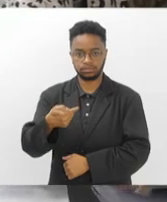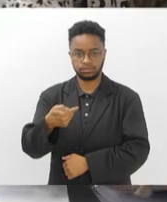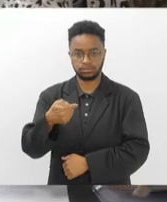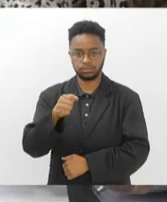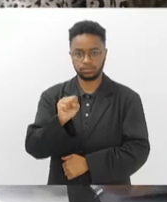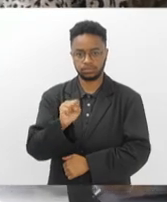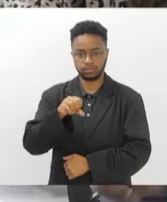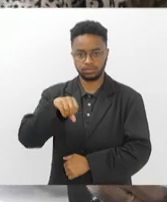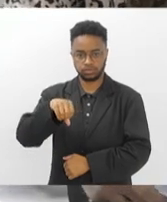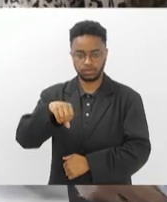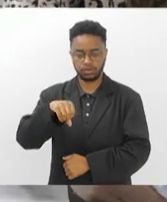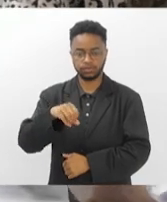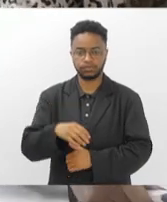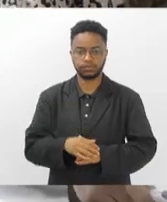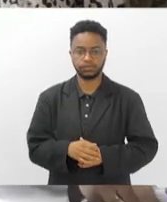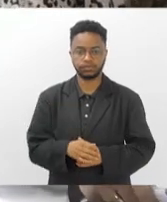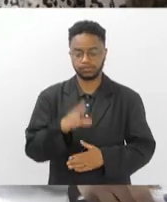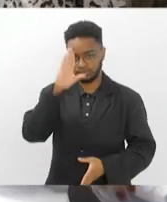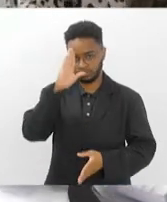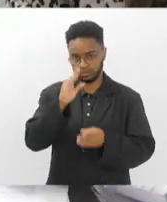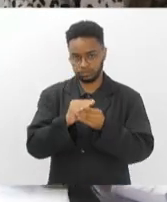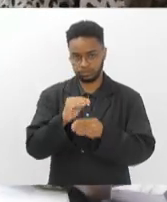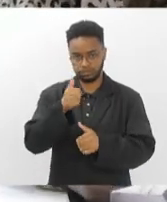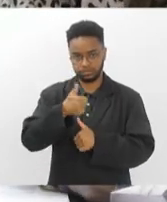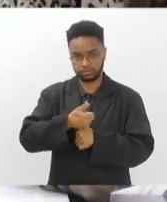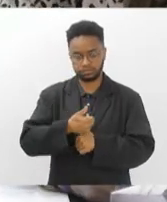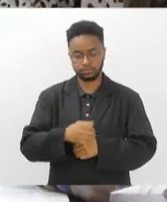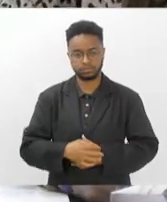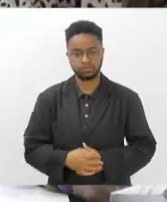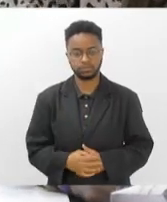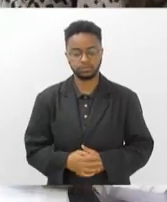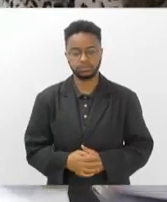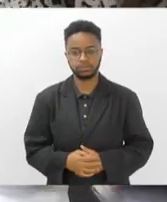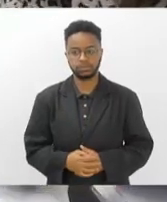7, 8 e 9, concluindo por substitutivo.